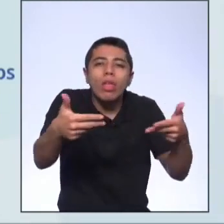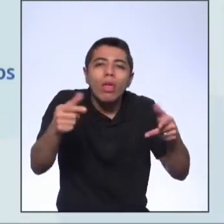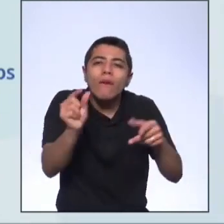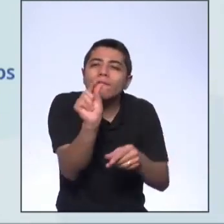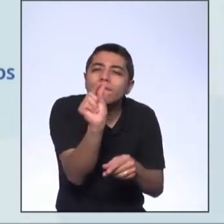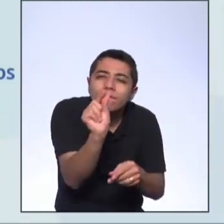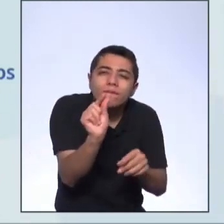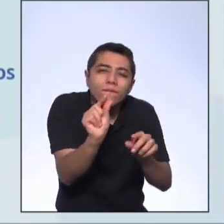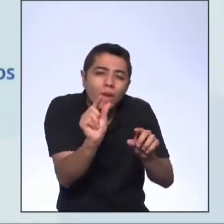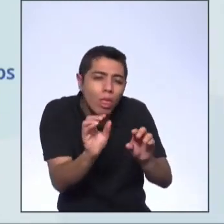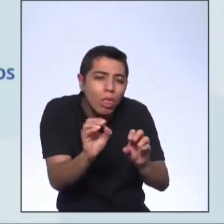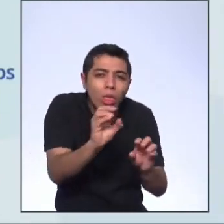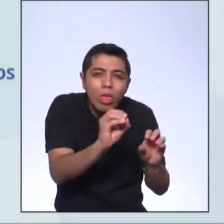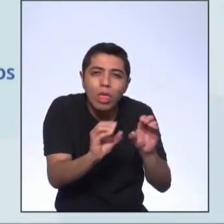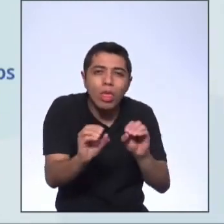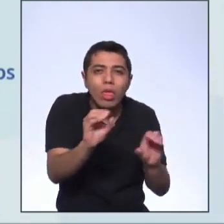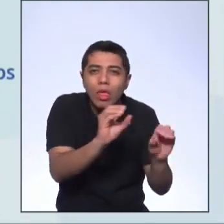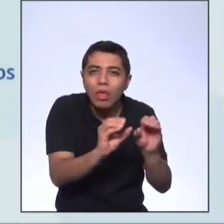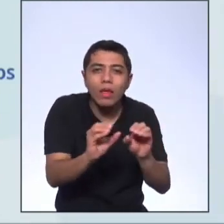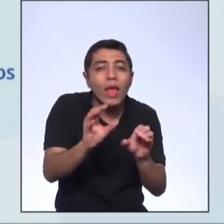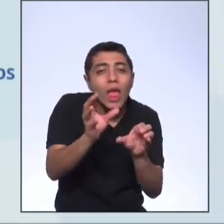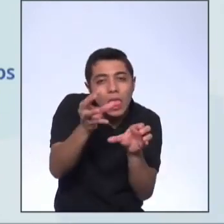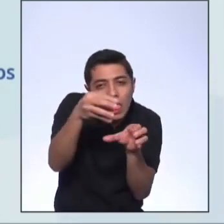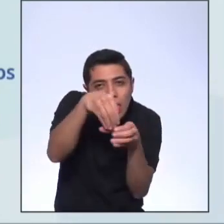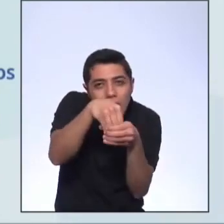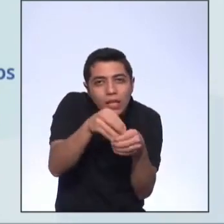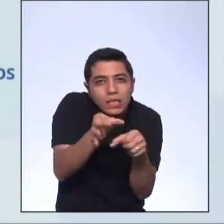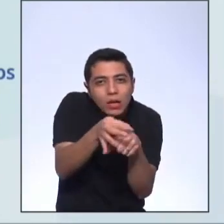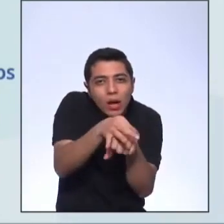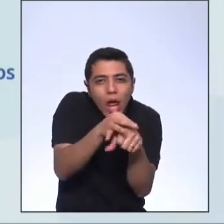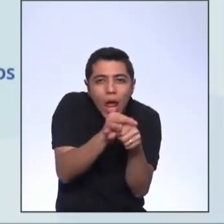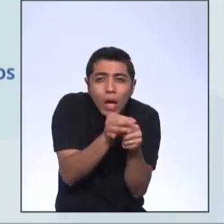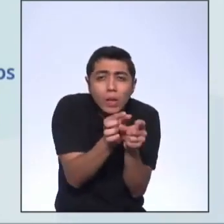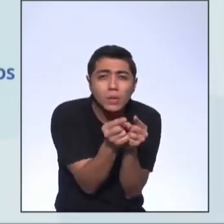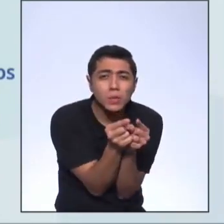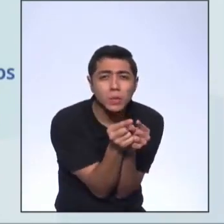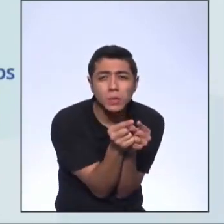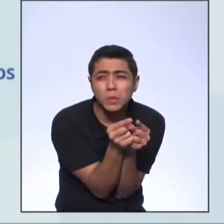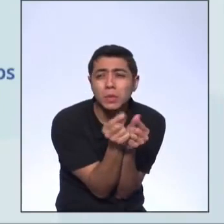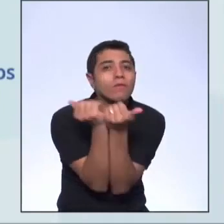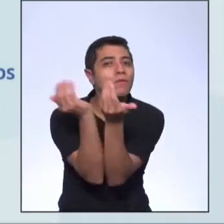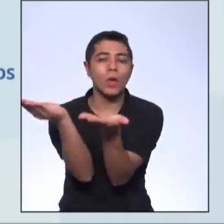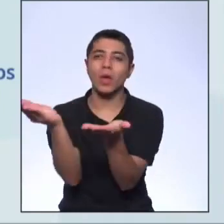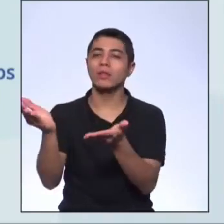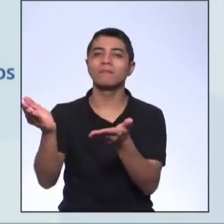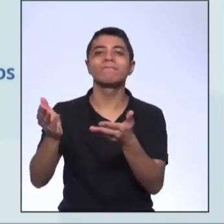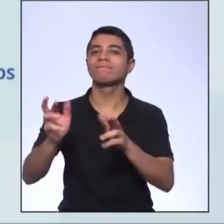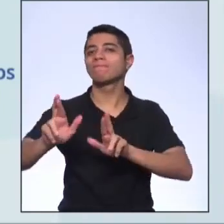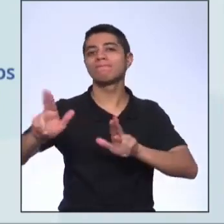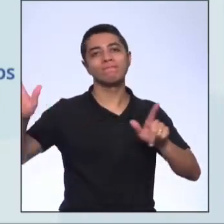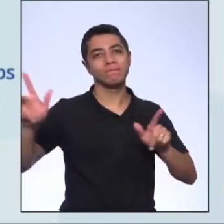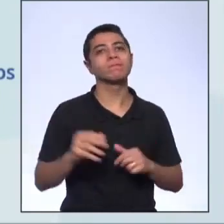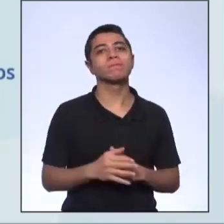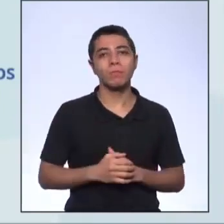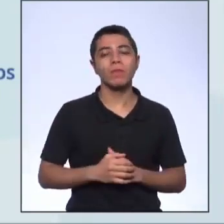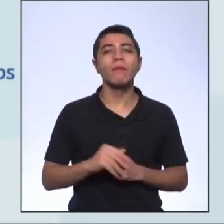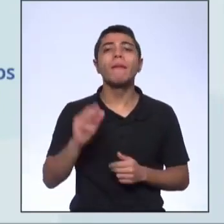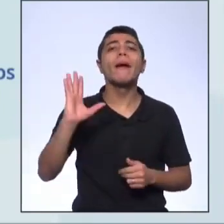muito mais aí concentrado do que o meio externo. E aí vai acontecer o quê? Se a gente não